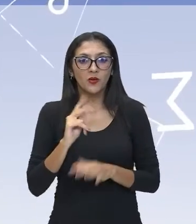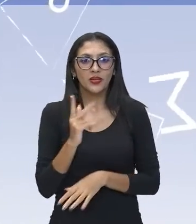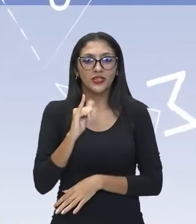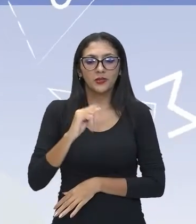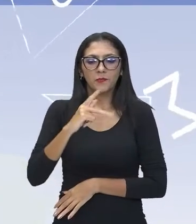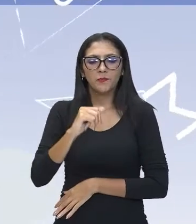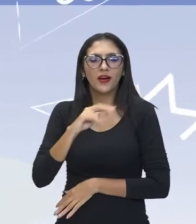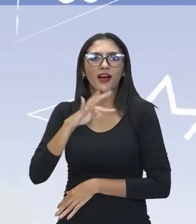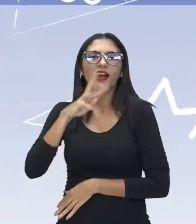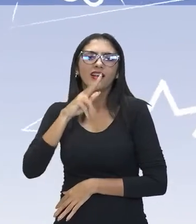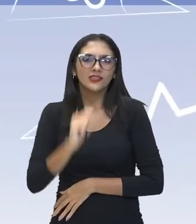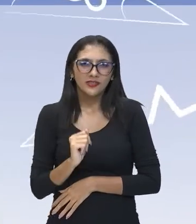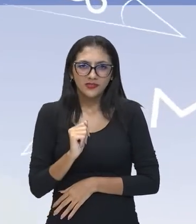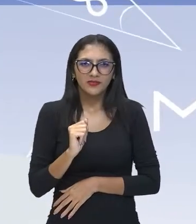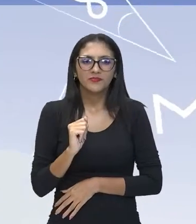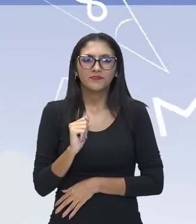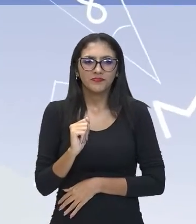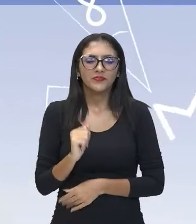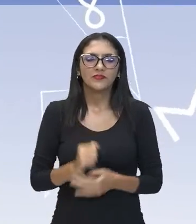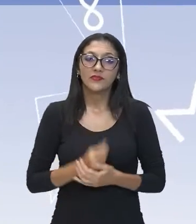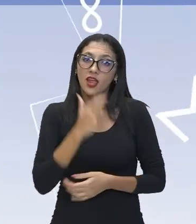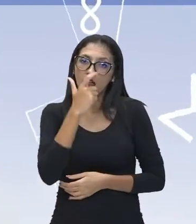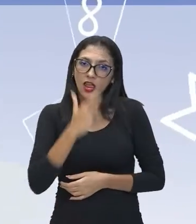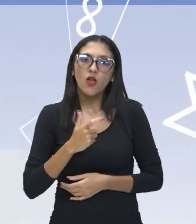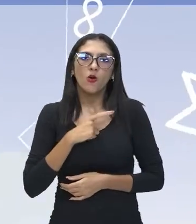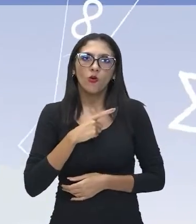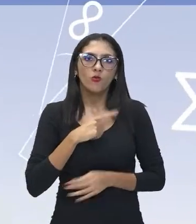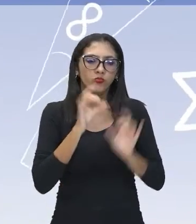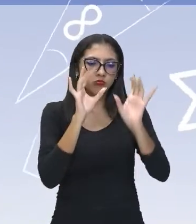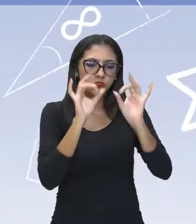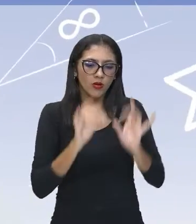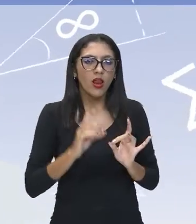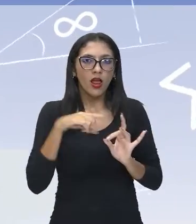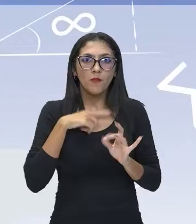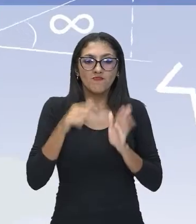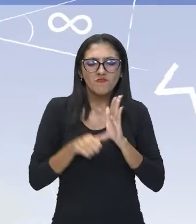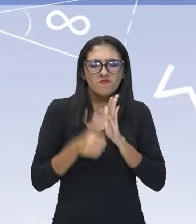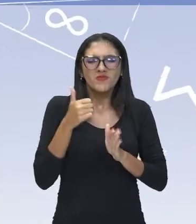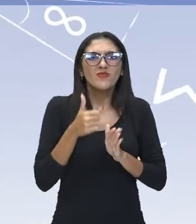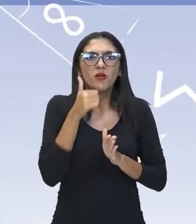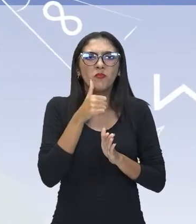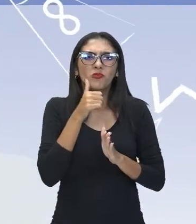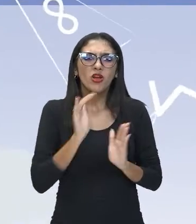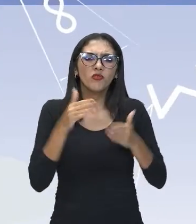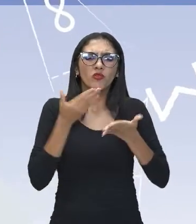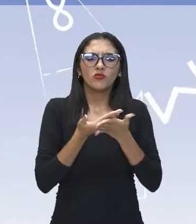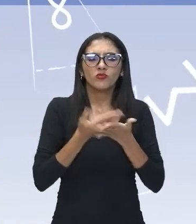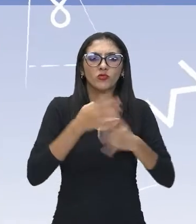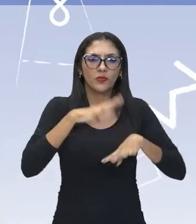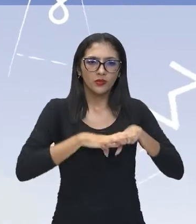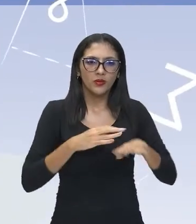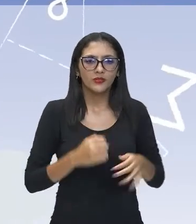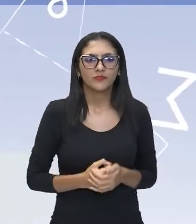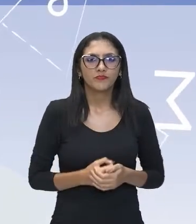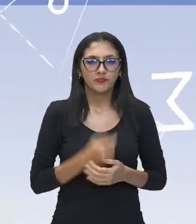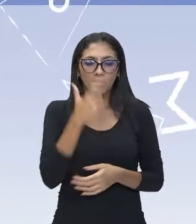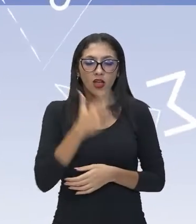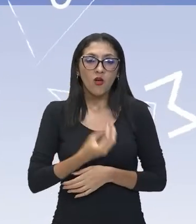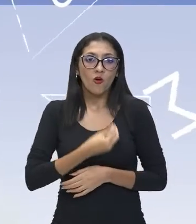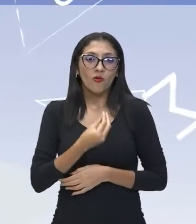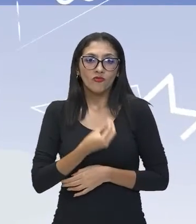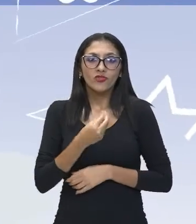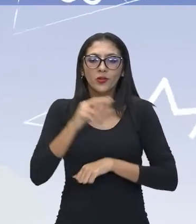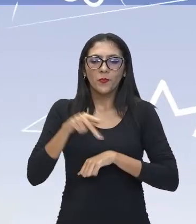de Alexandria e sou considerada a primeira mulher matemática do mundo. Vivi em Alexandria, no Egito, entre